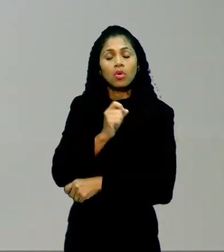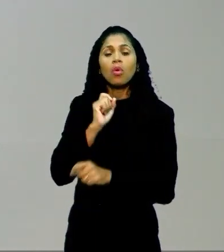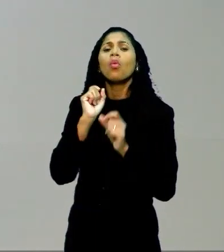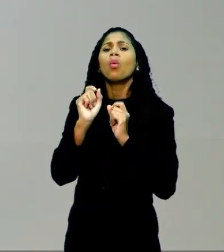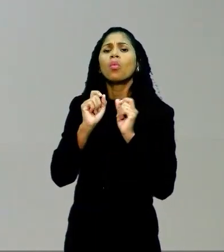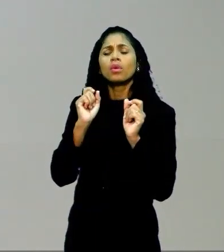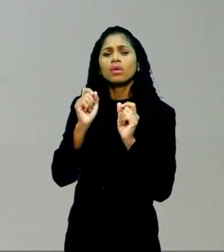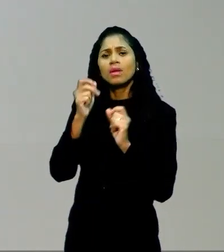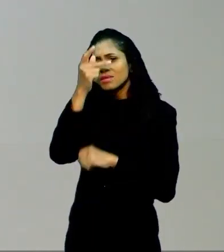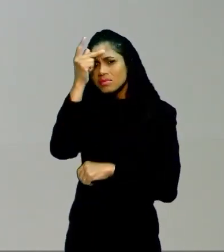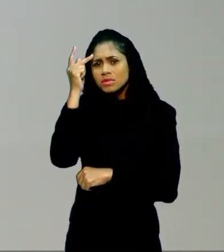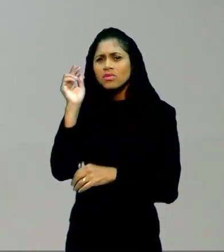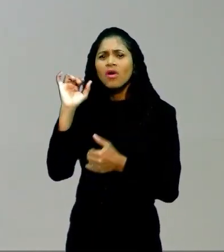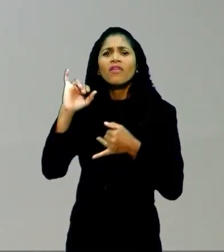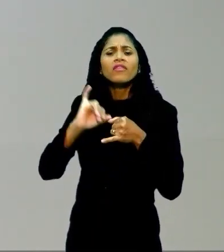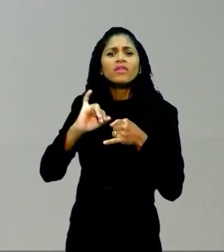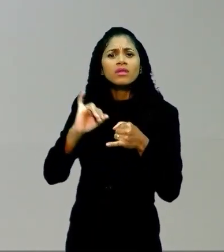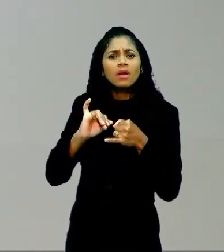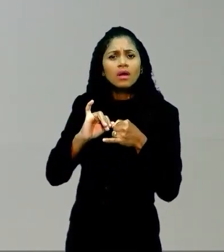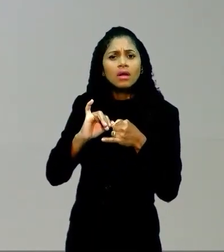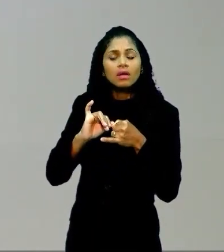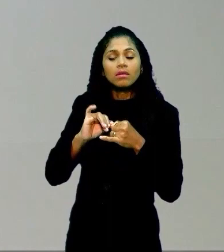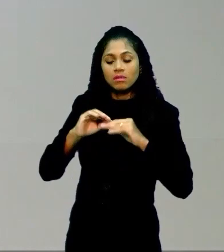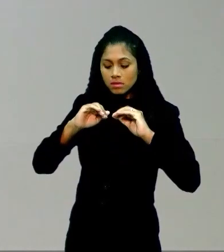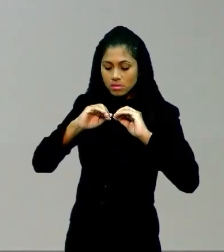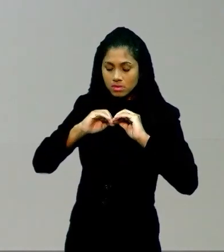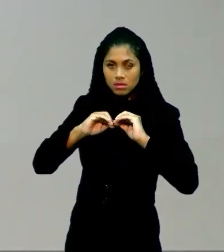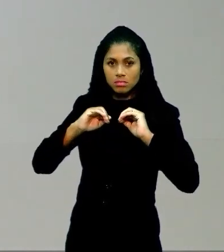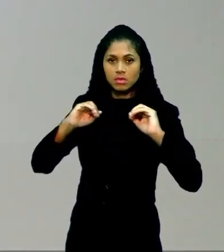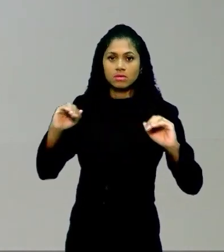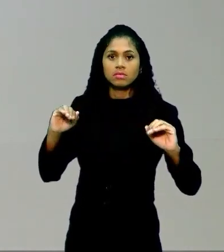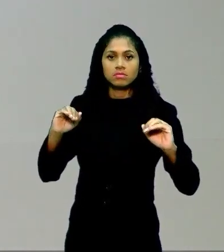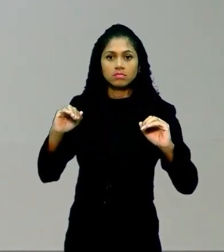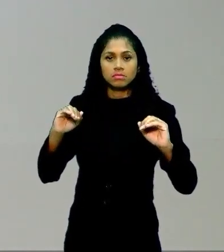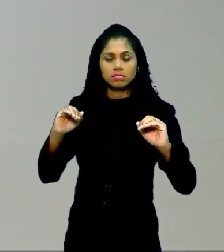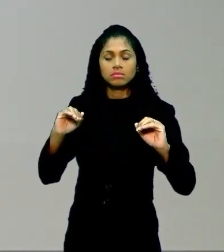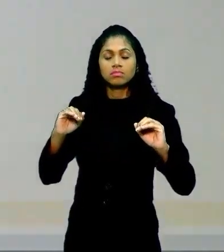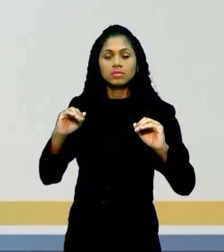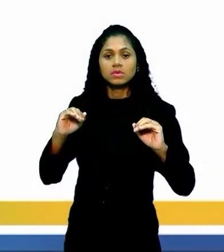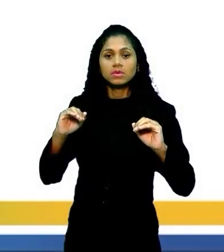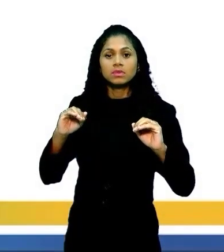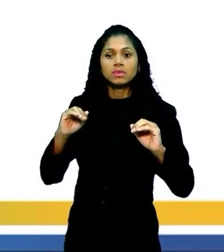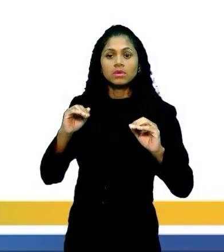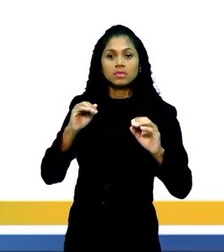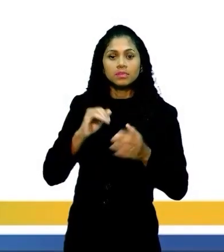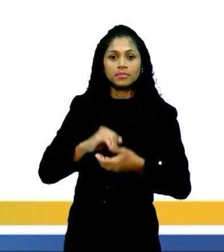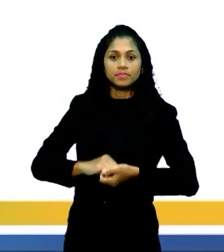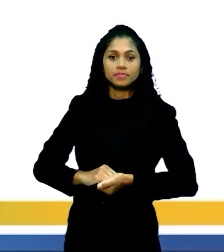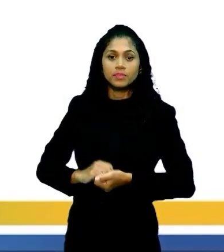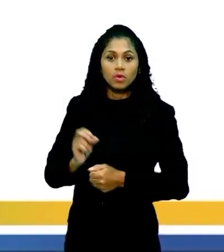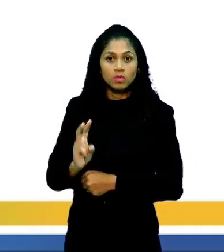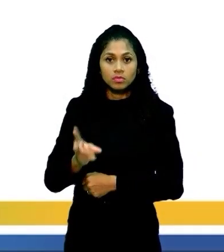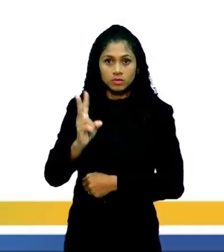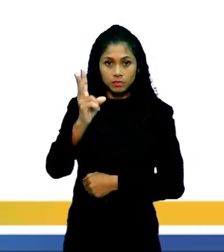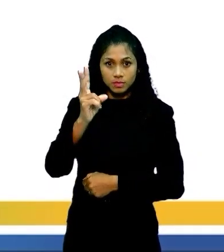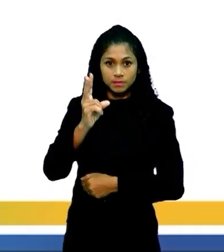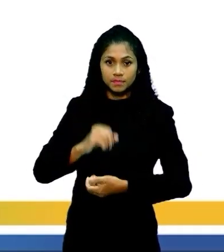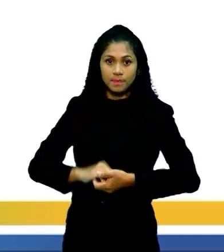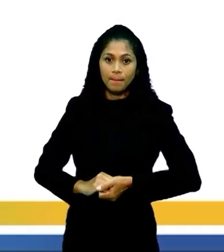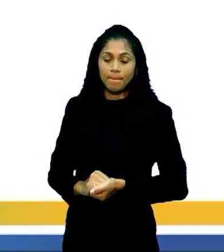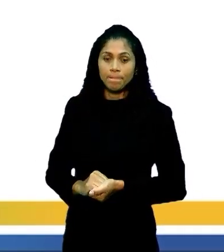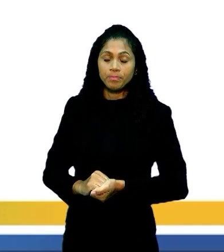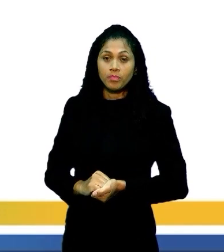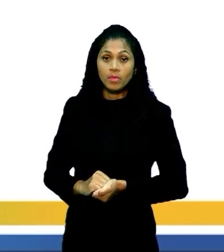Separação, eles não sabiam, deram 3 motivos. Tudo bem? Então vamos lá, continuando. Olha